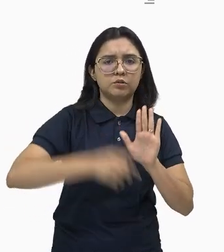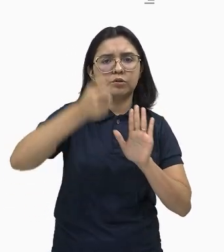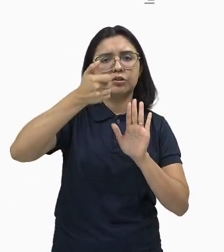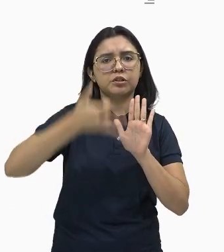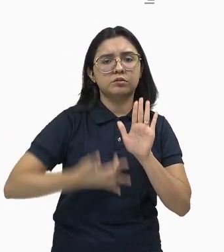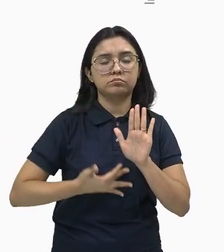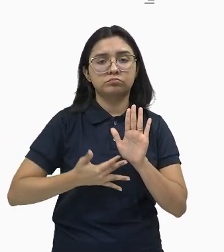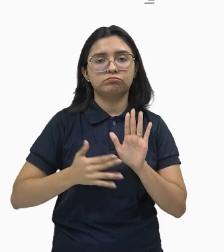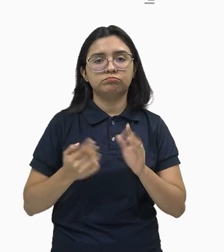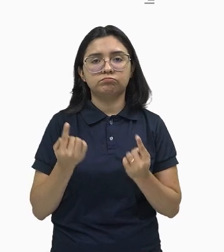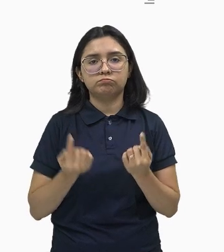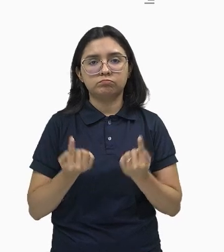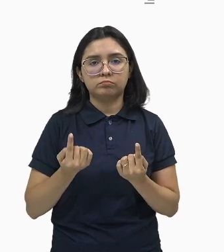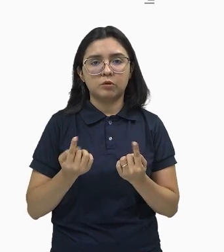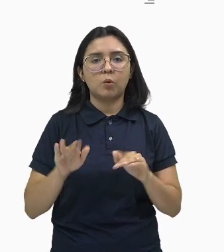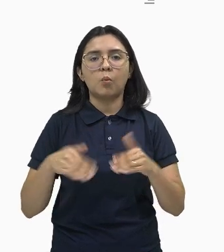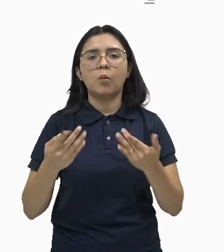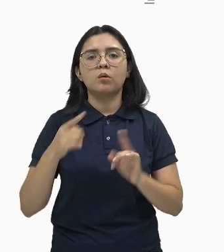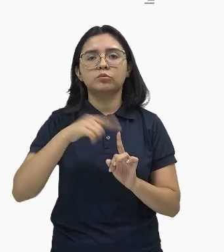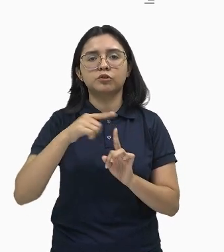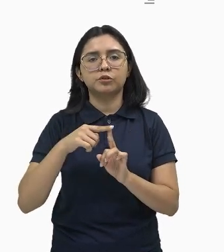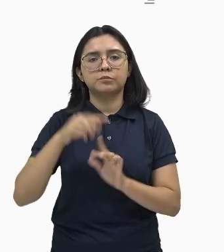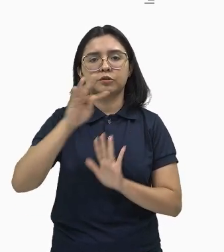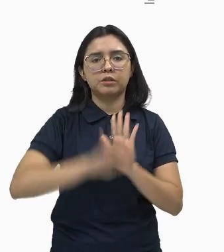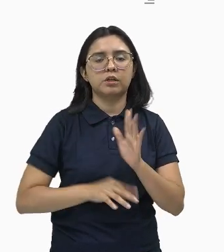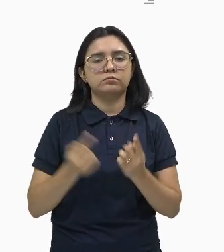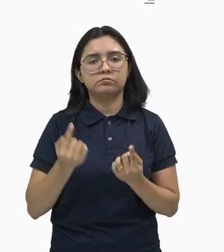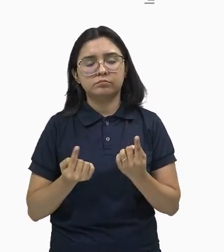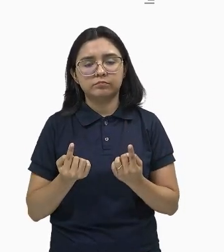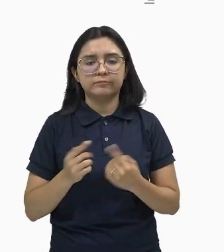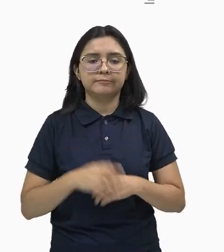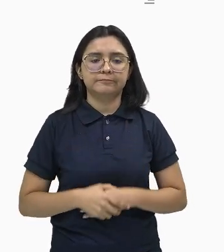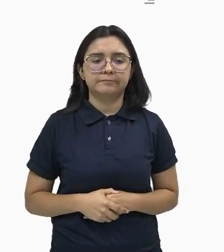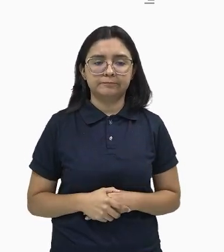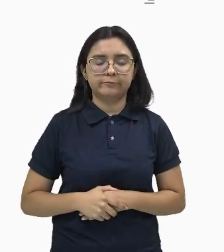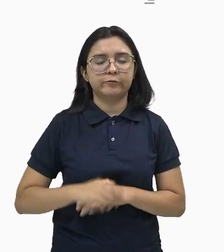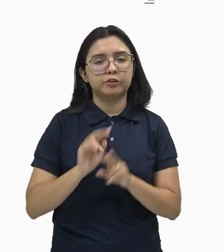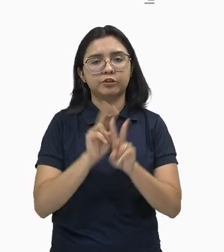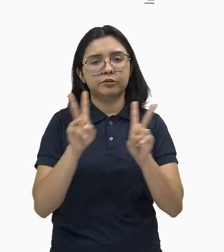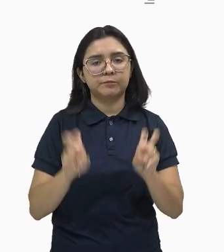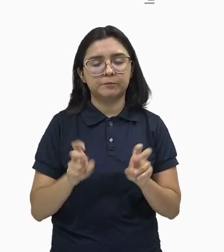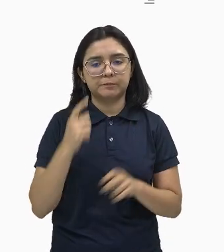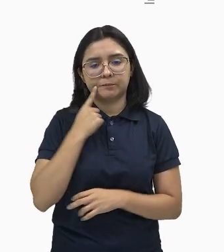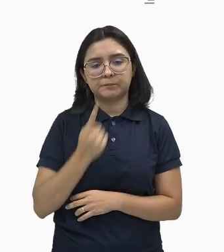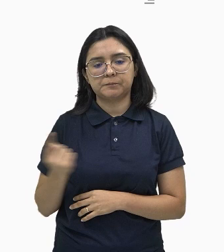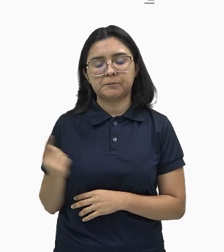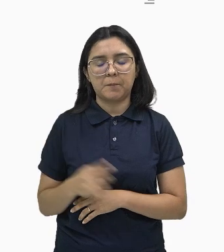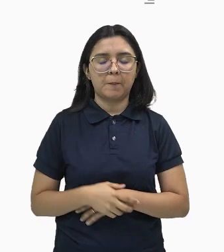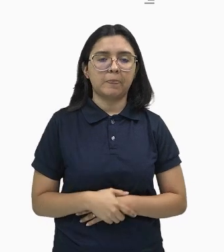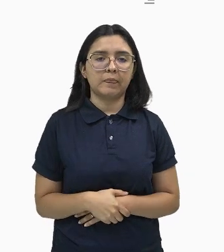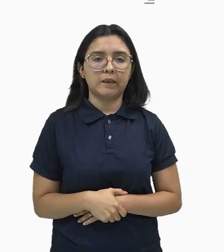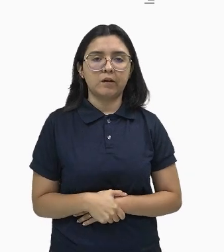Qual foi o tipo de texto que a gente acabou de ver aí com esse título aí? What is consumerism?